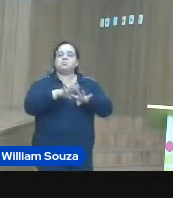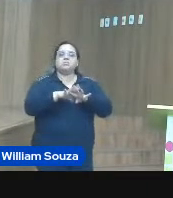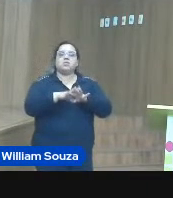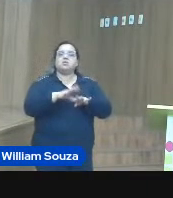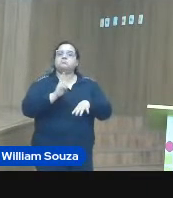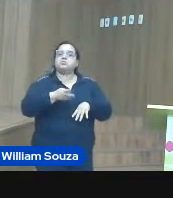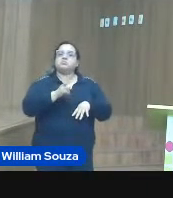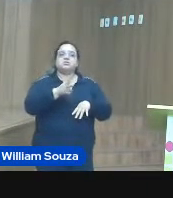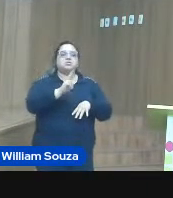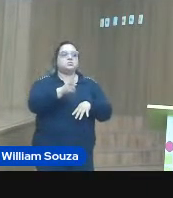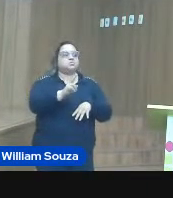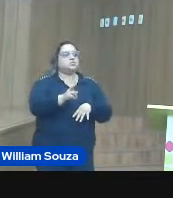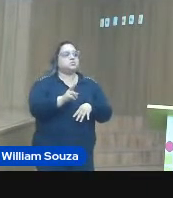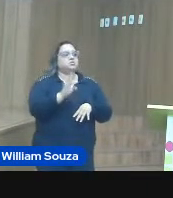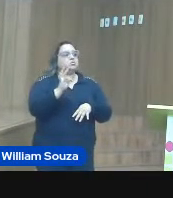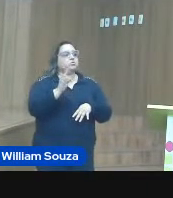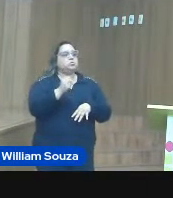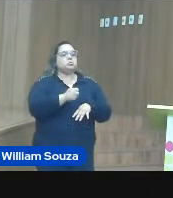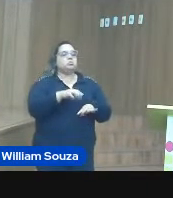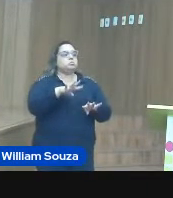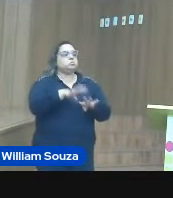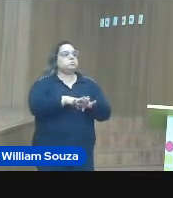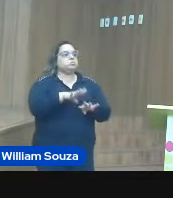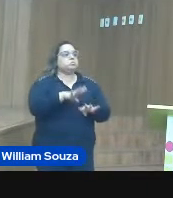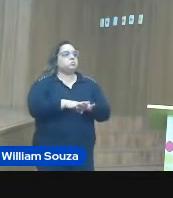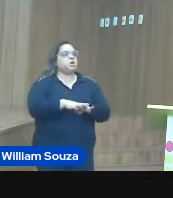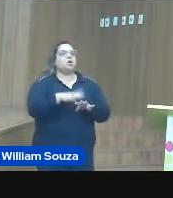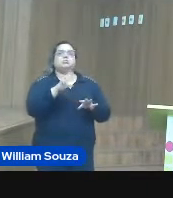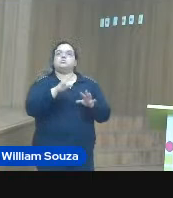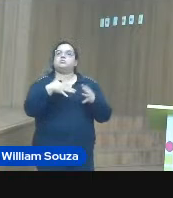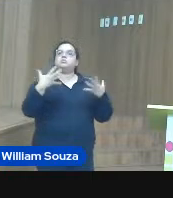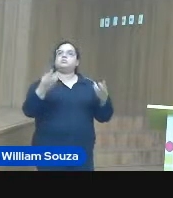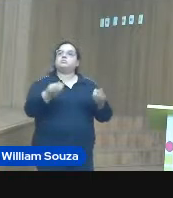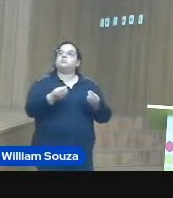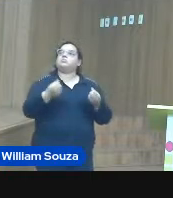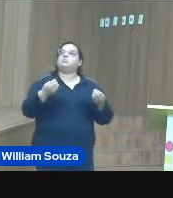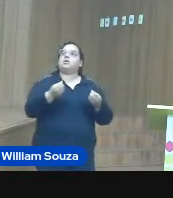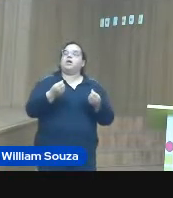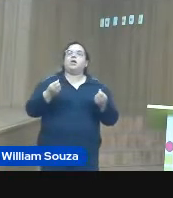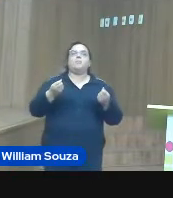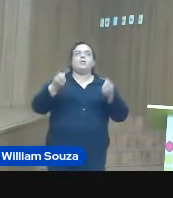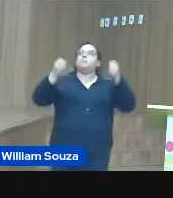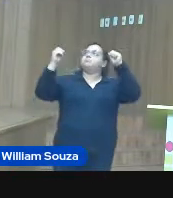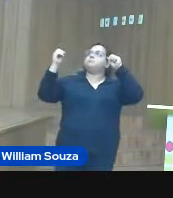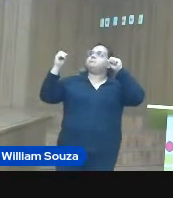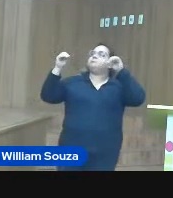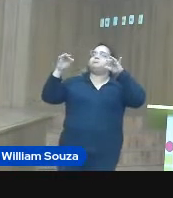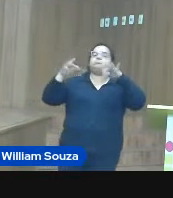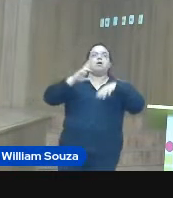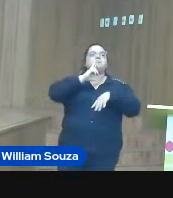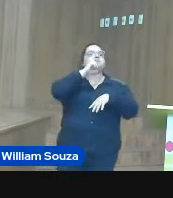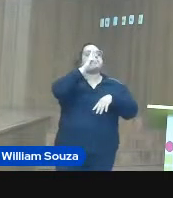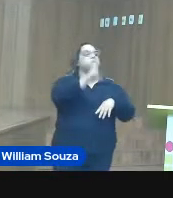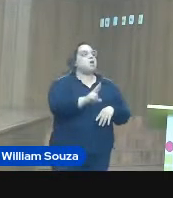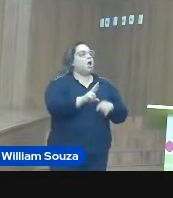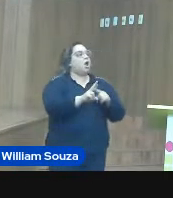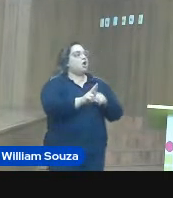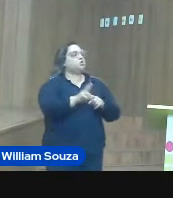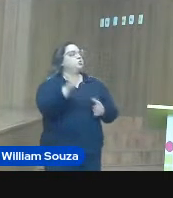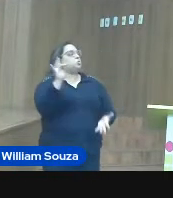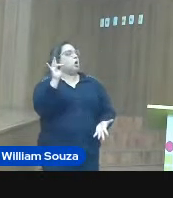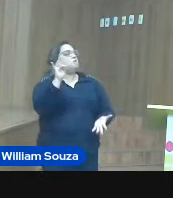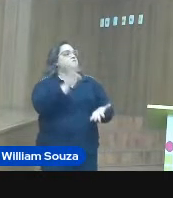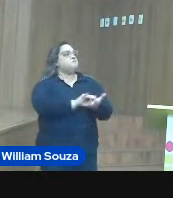serão. É como se tudo em matemática fosse verdade, caísse do céu, sem se contradizer, são